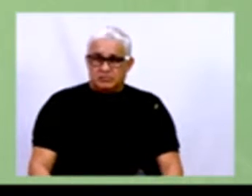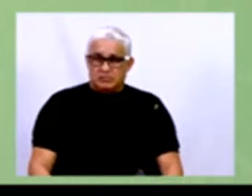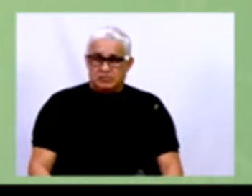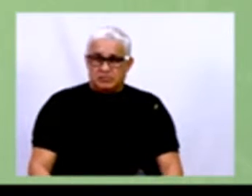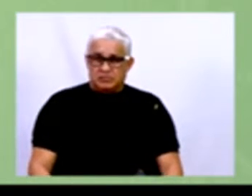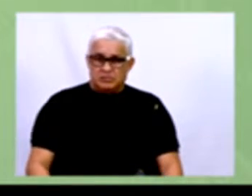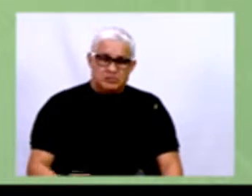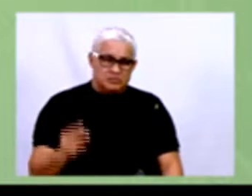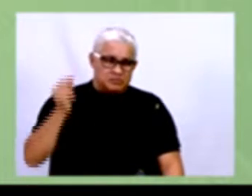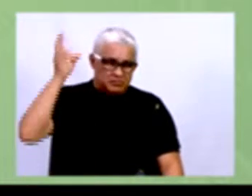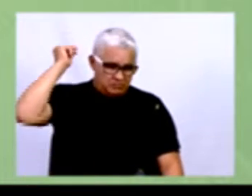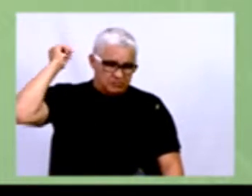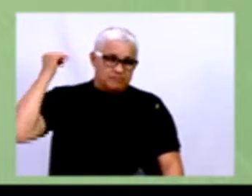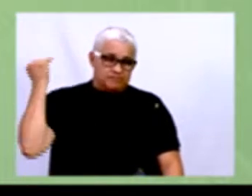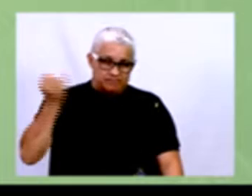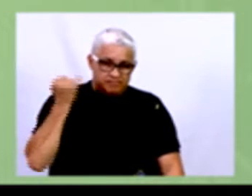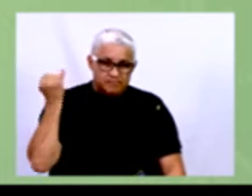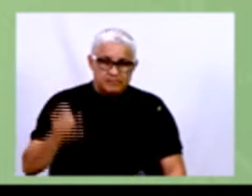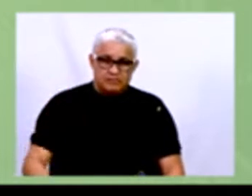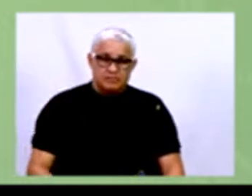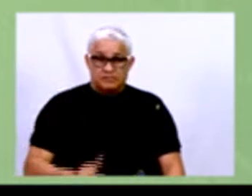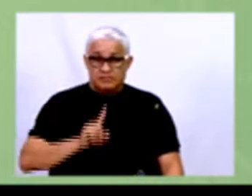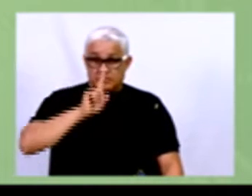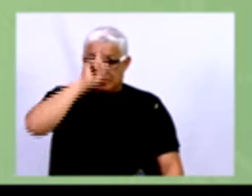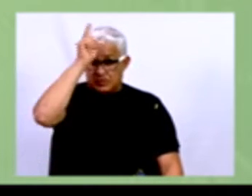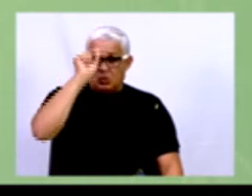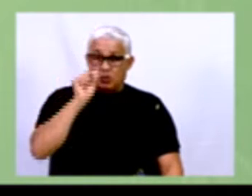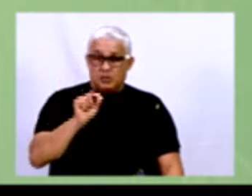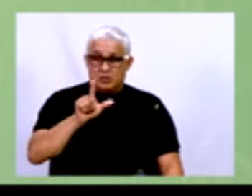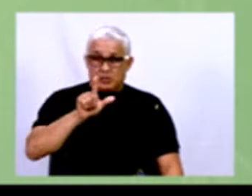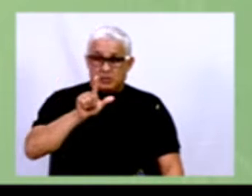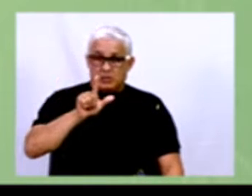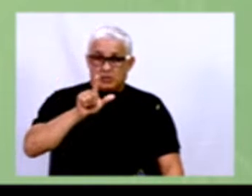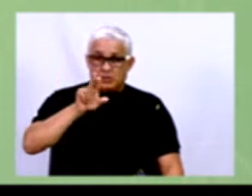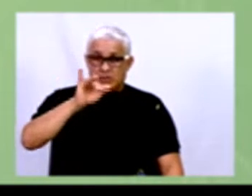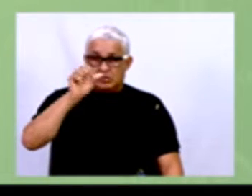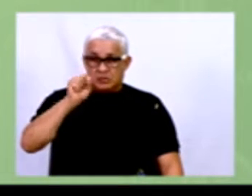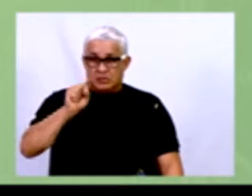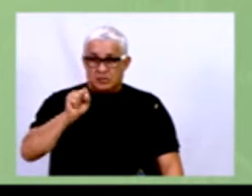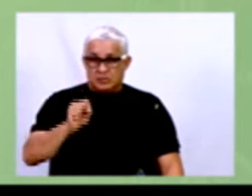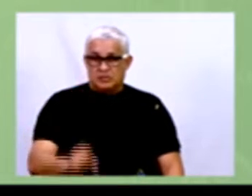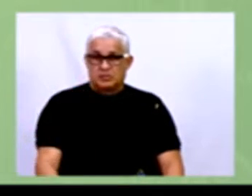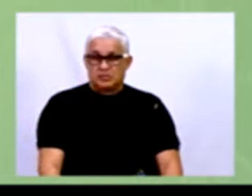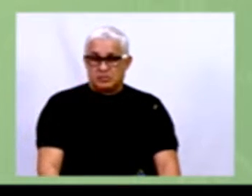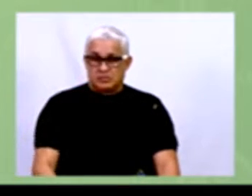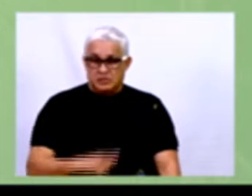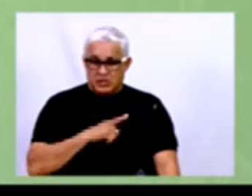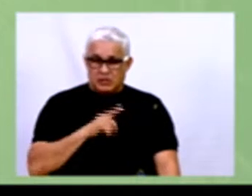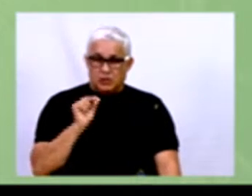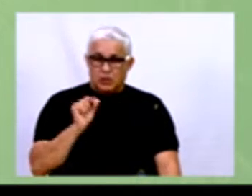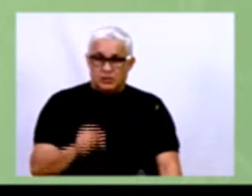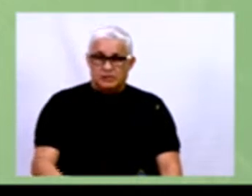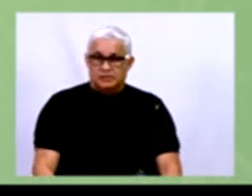relativamente importantes. Então, qual é a ideia que o Bresser Pereira tem